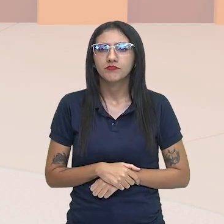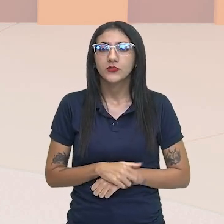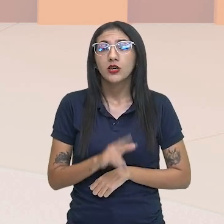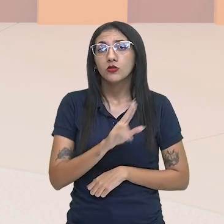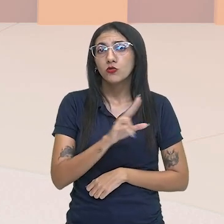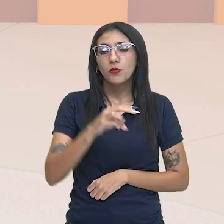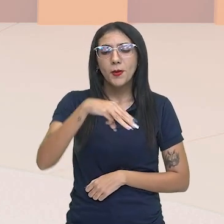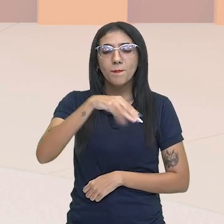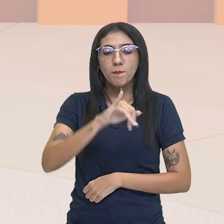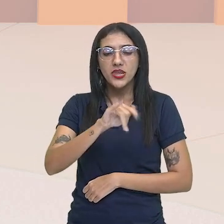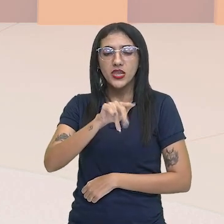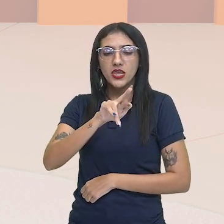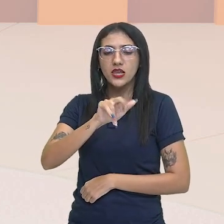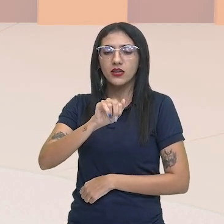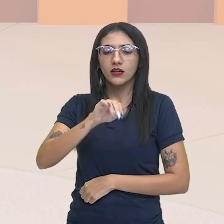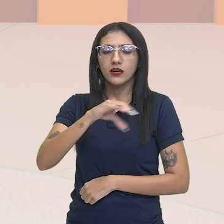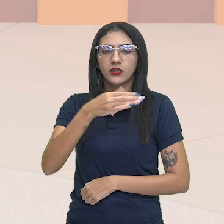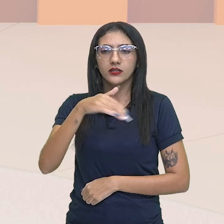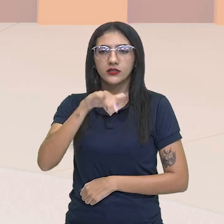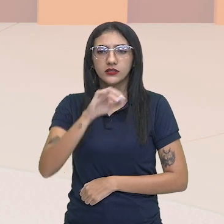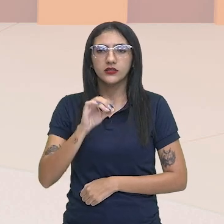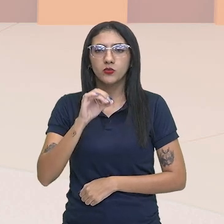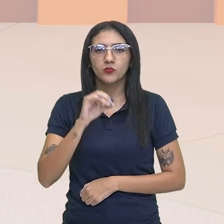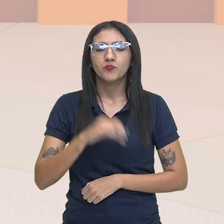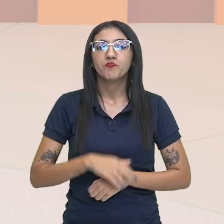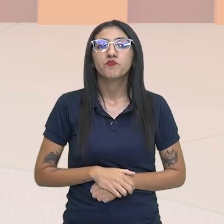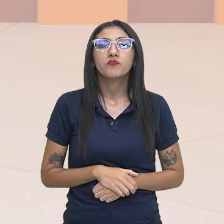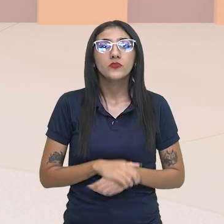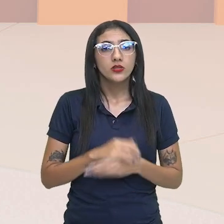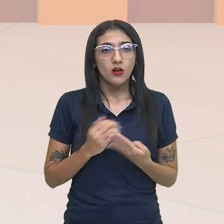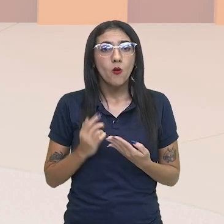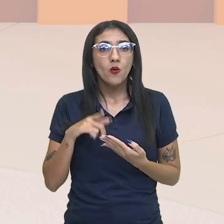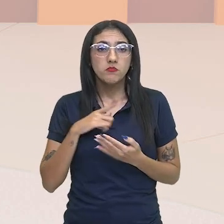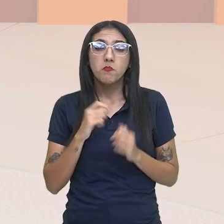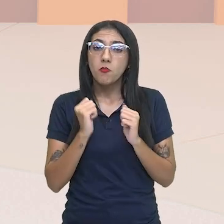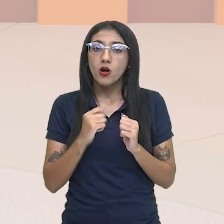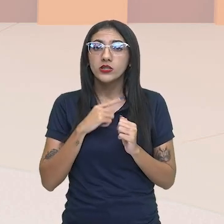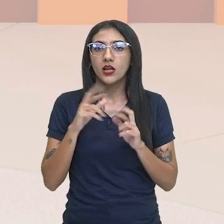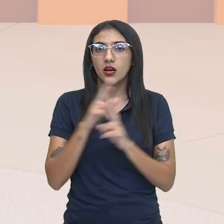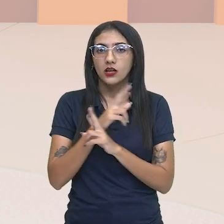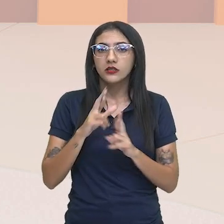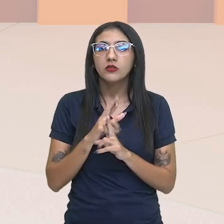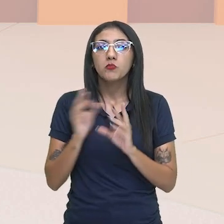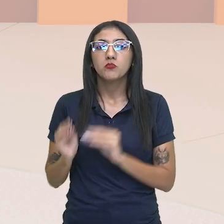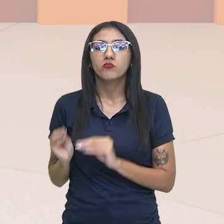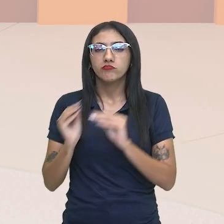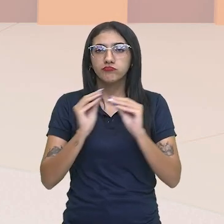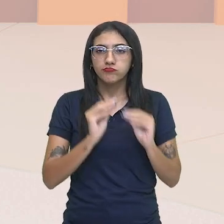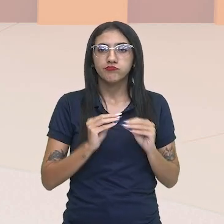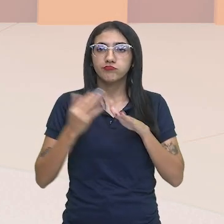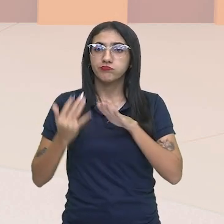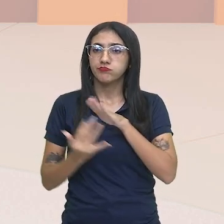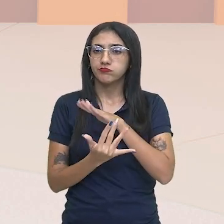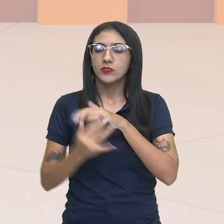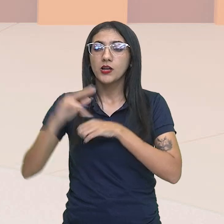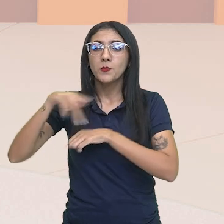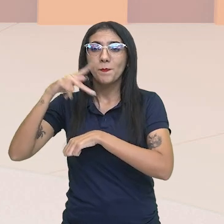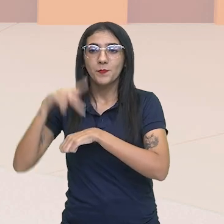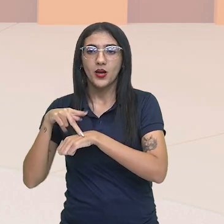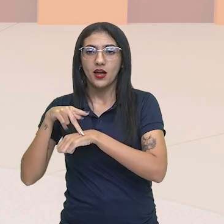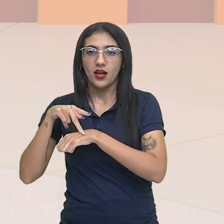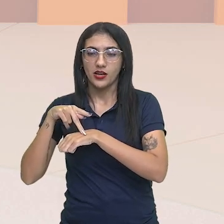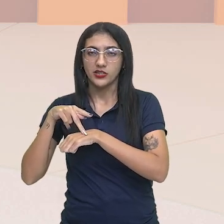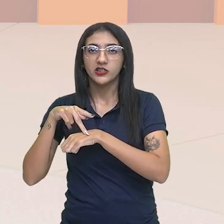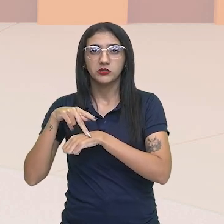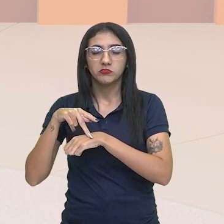de migração. E esse movimento, gente, ele pode envolver a mudança aqui de países,